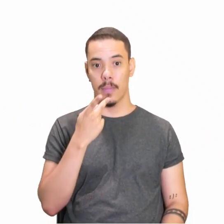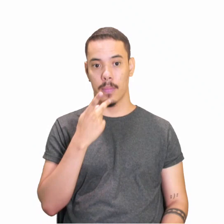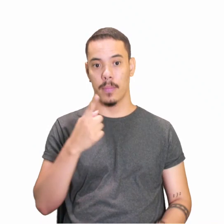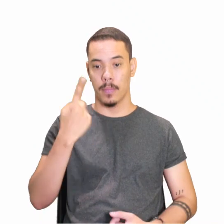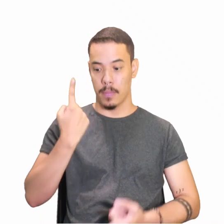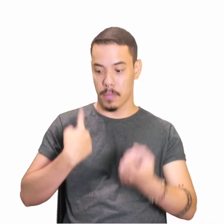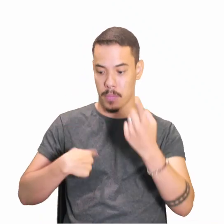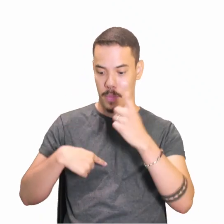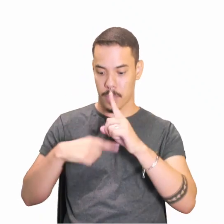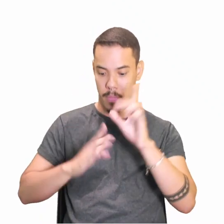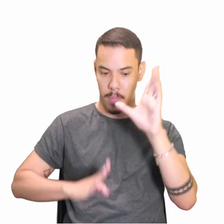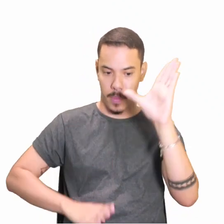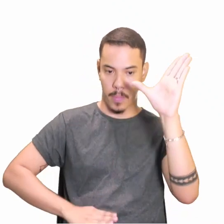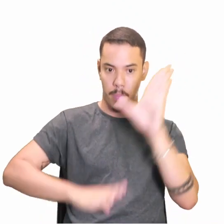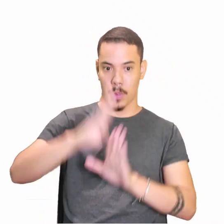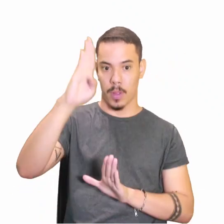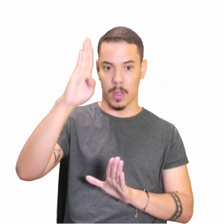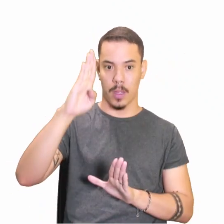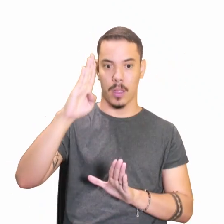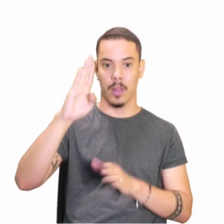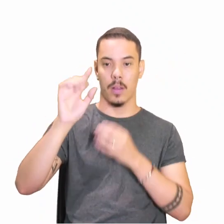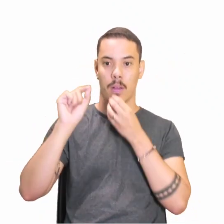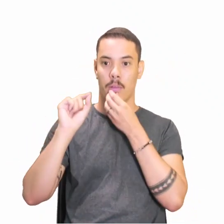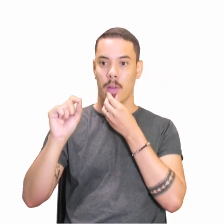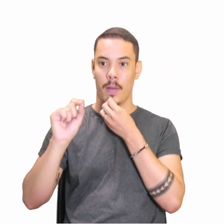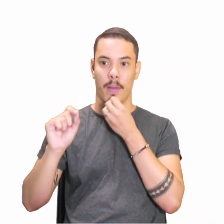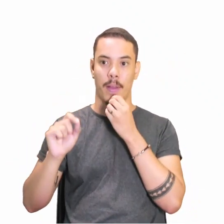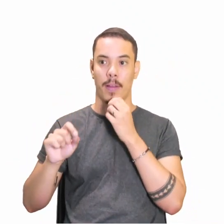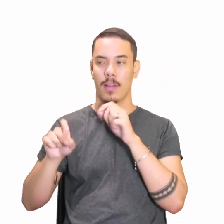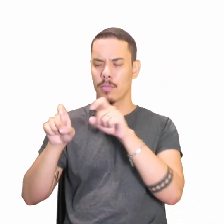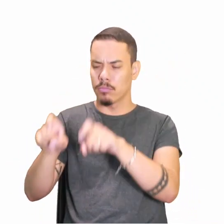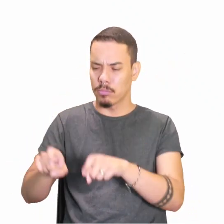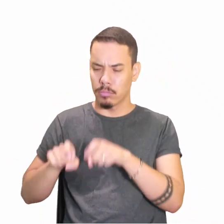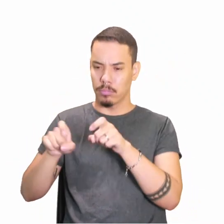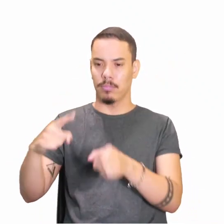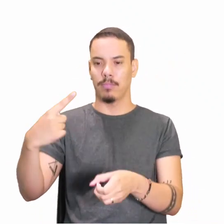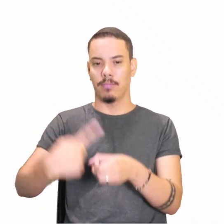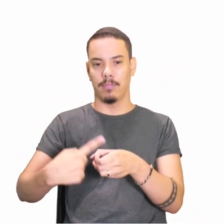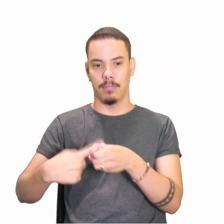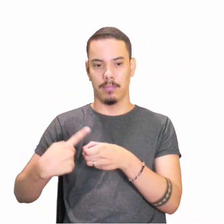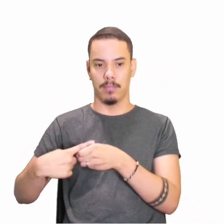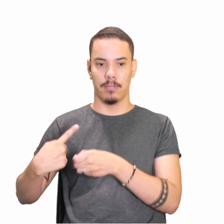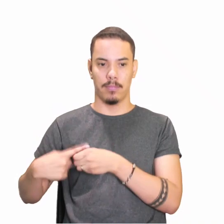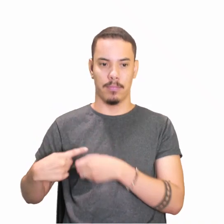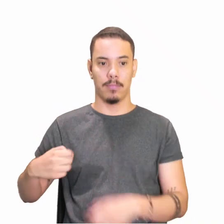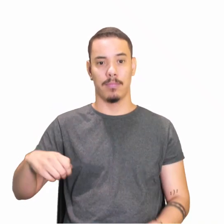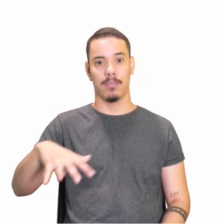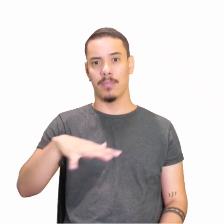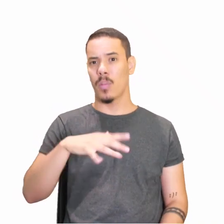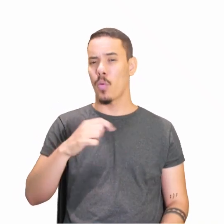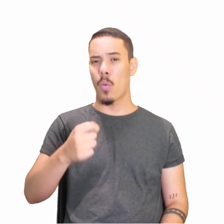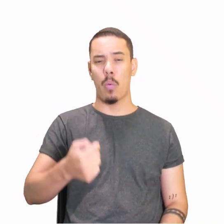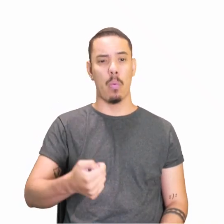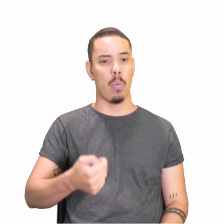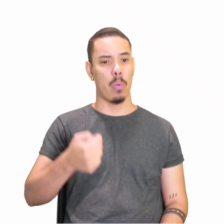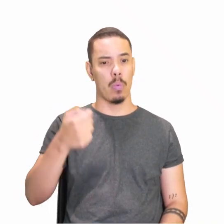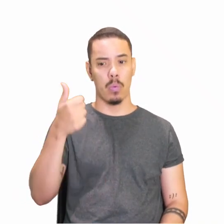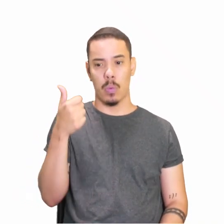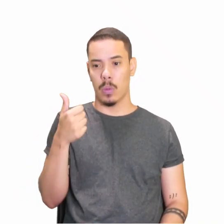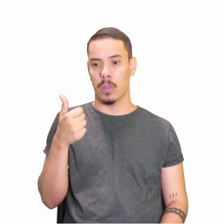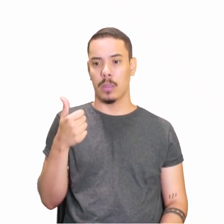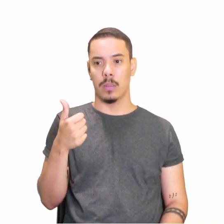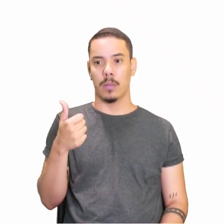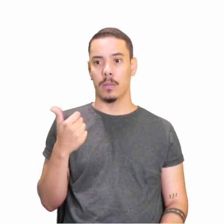do progresso, né? Lá no campo, no interior, lá na zona, lá onde